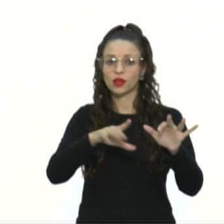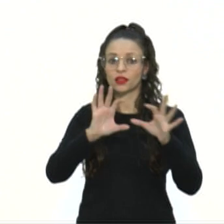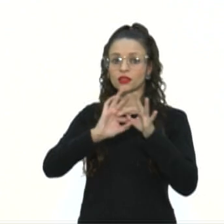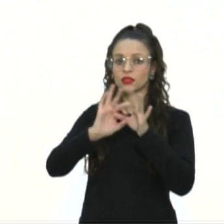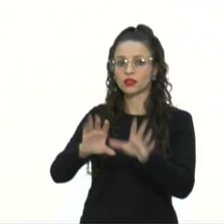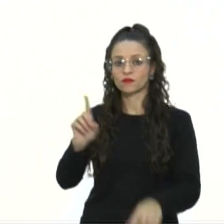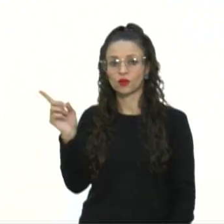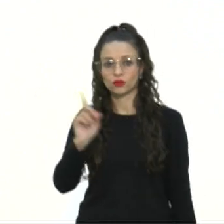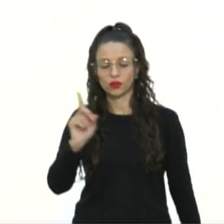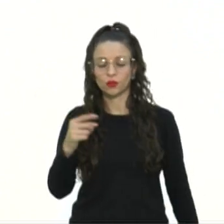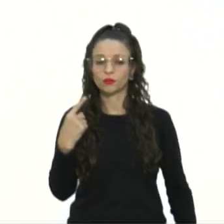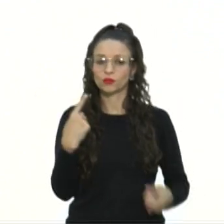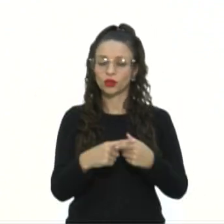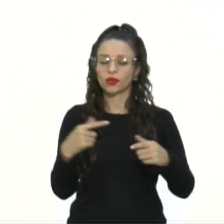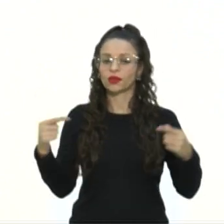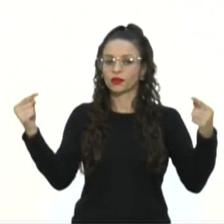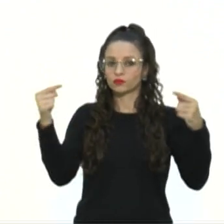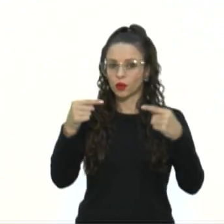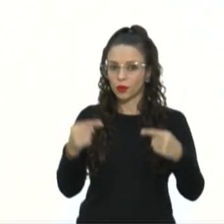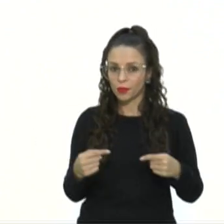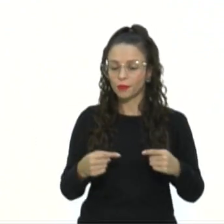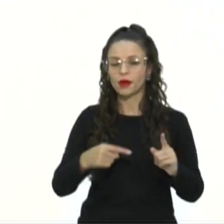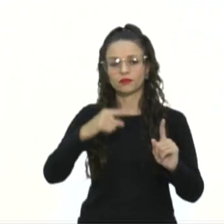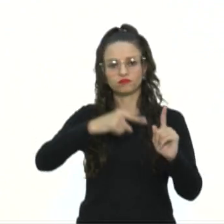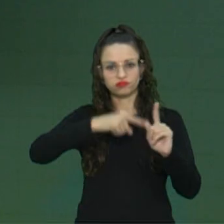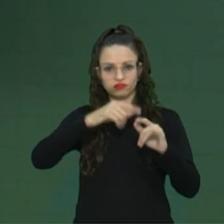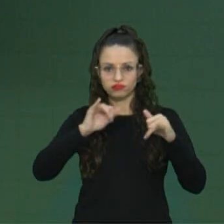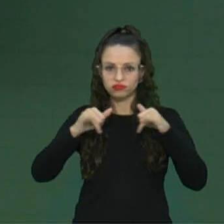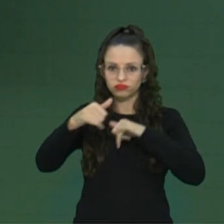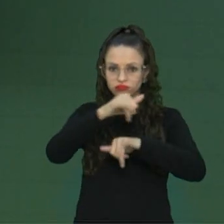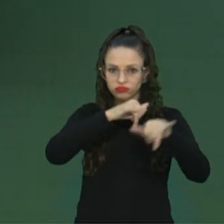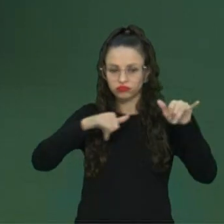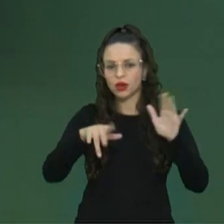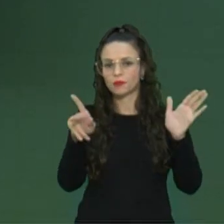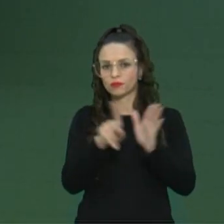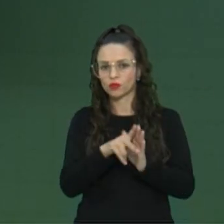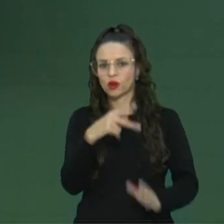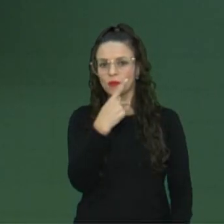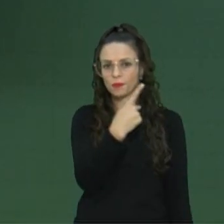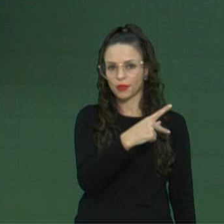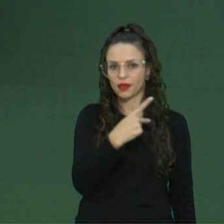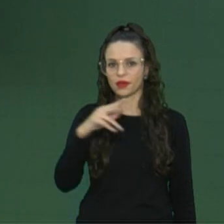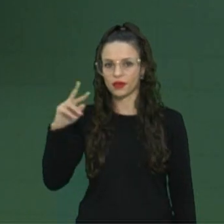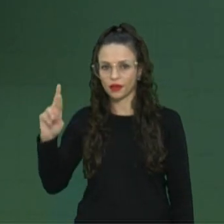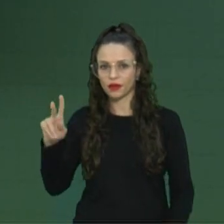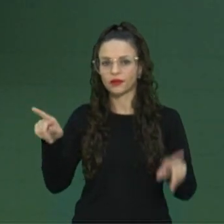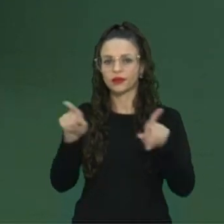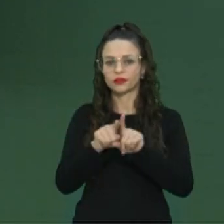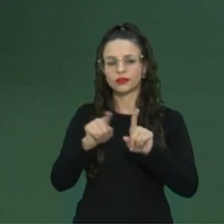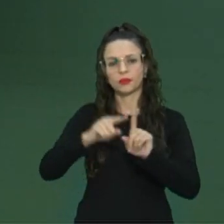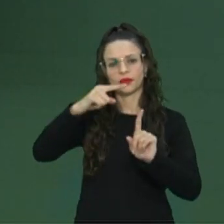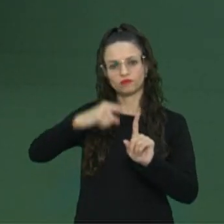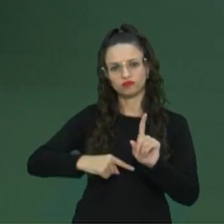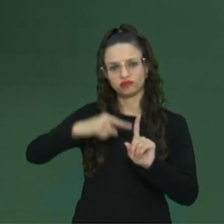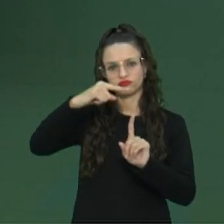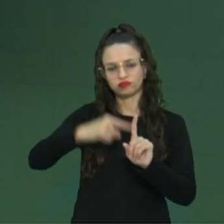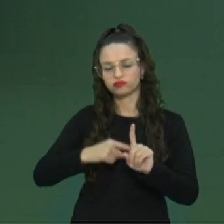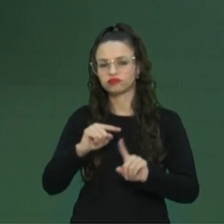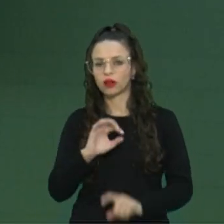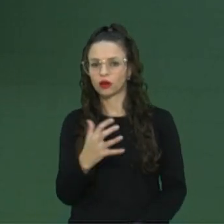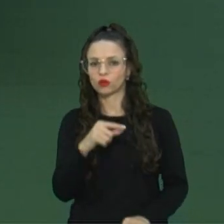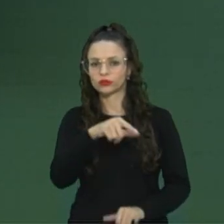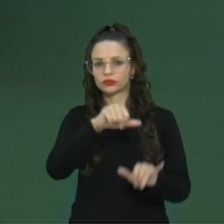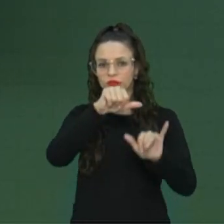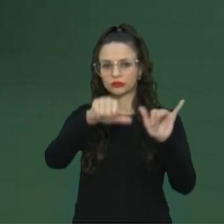ou não, porque ela engloba tanto a entalpia, que é a energia própria dos produtos e reagentes, quanto a temperatura em que está acontecendo